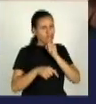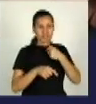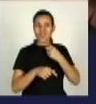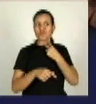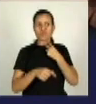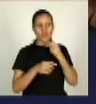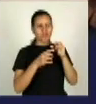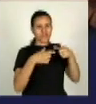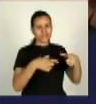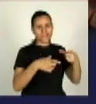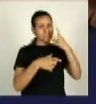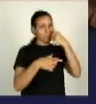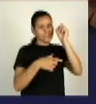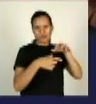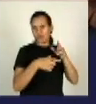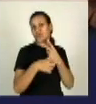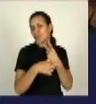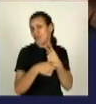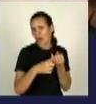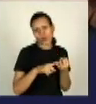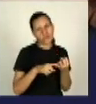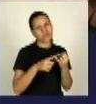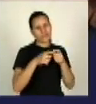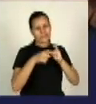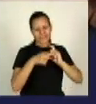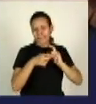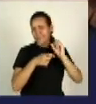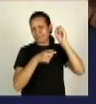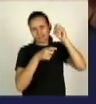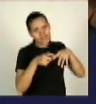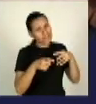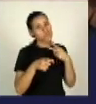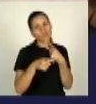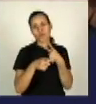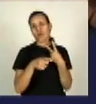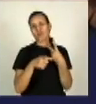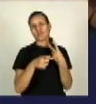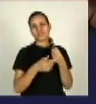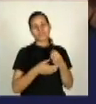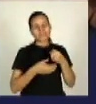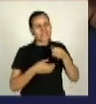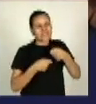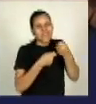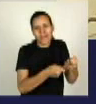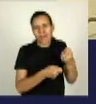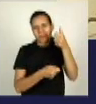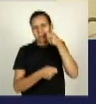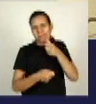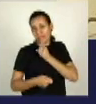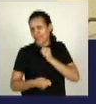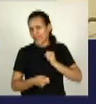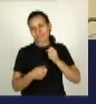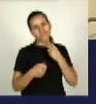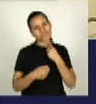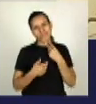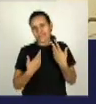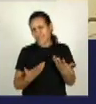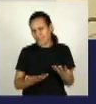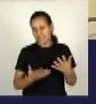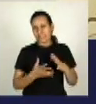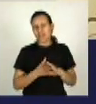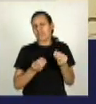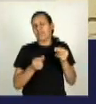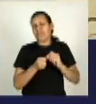tenho que me desfazer daquele medicamento, eu não posso jogar no lixo, não posso jogar na privada, não posso dar para minha sogra, o que que eu vou fazer com ele? Sim, a princípio seria isso,